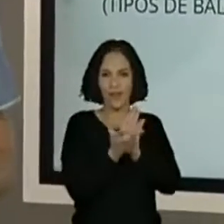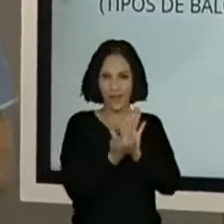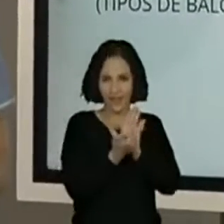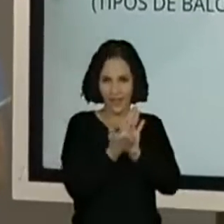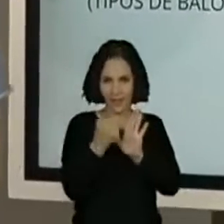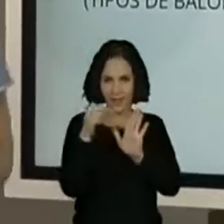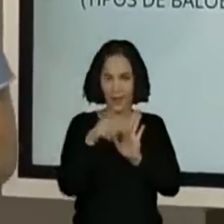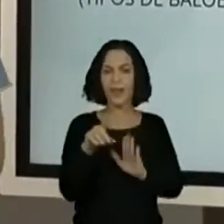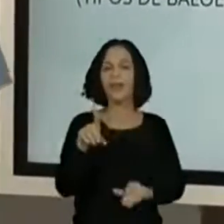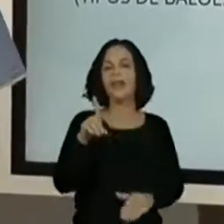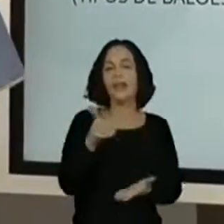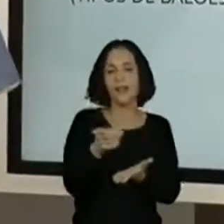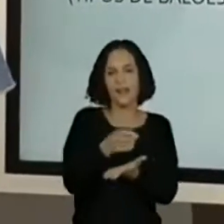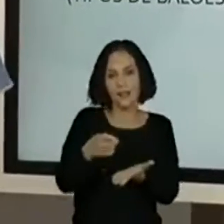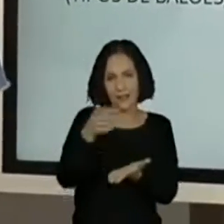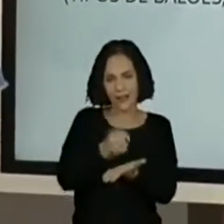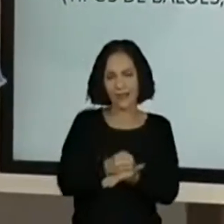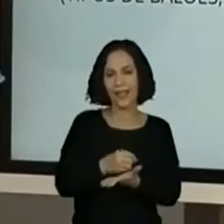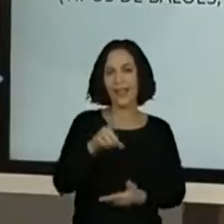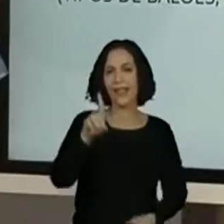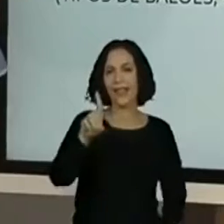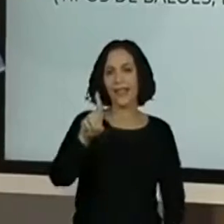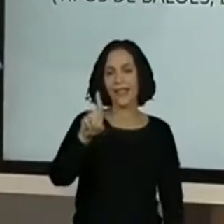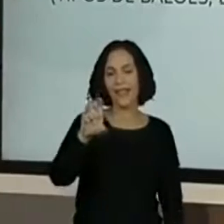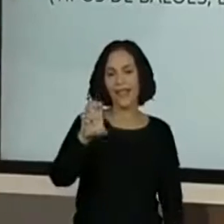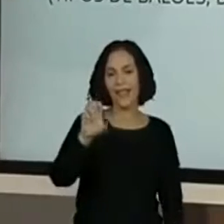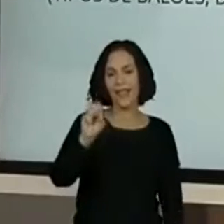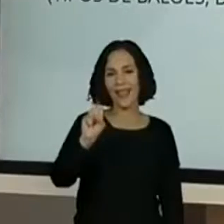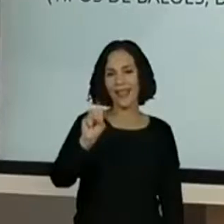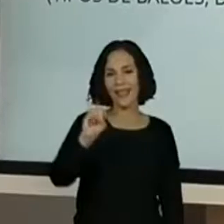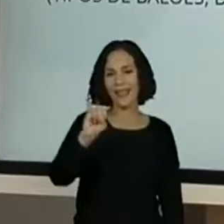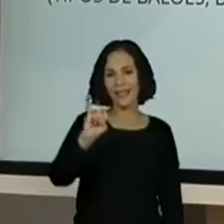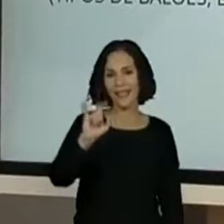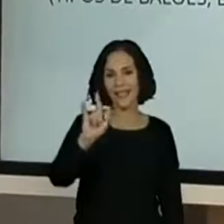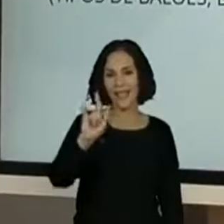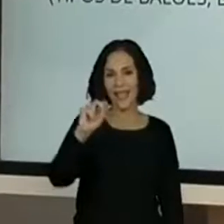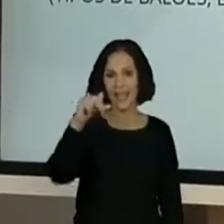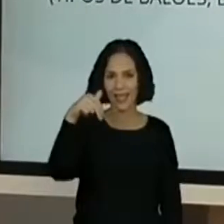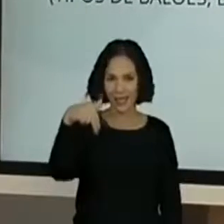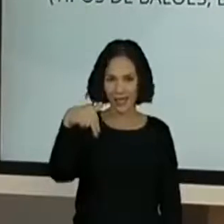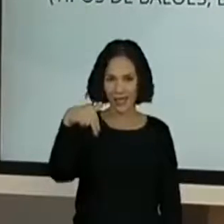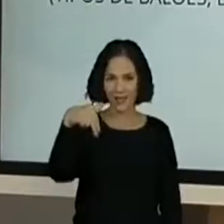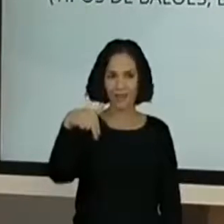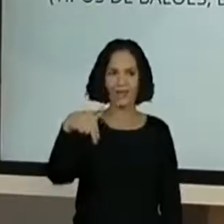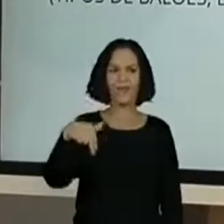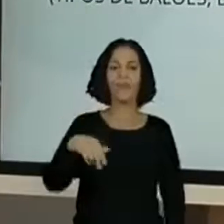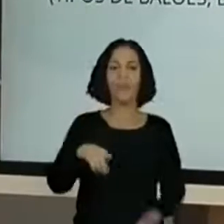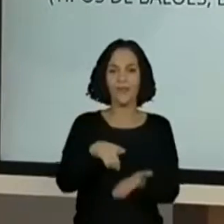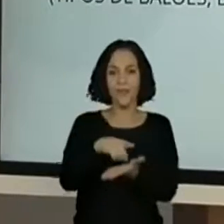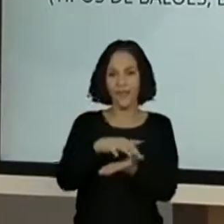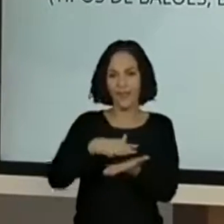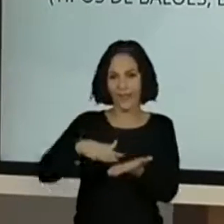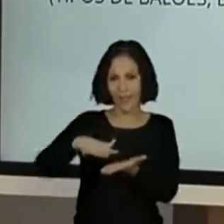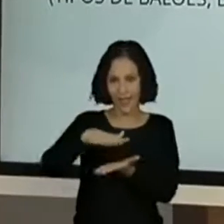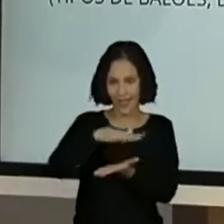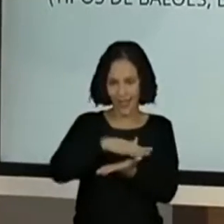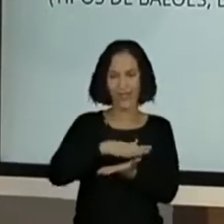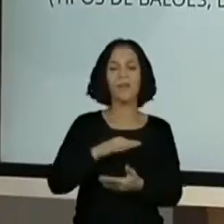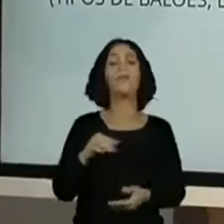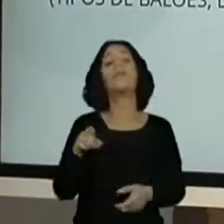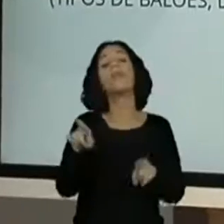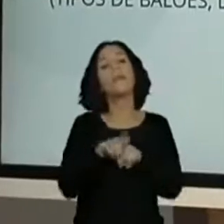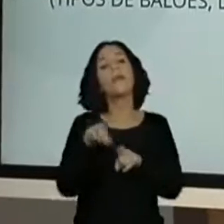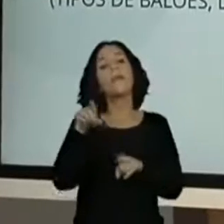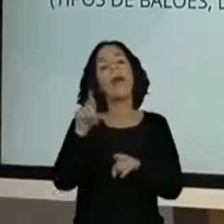são importantes. E além disso, ela admira muito a vida dos insetos e dos